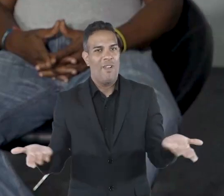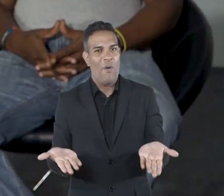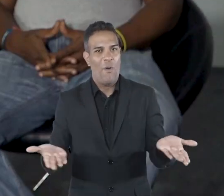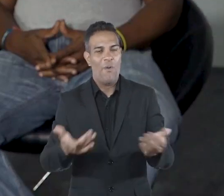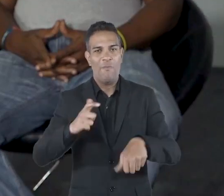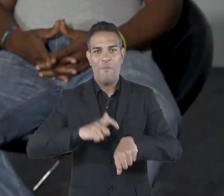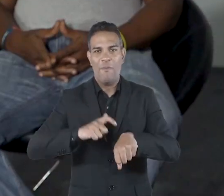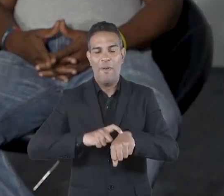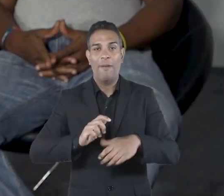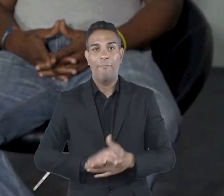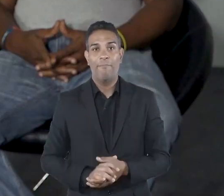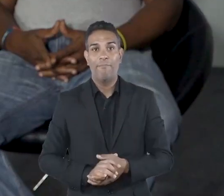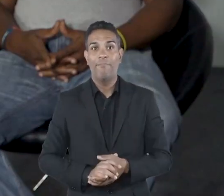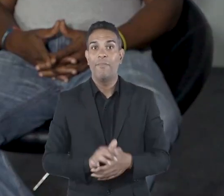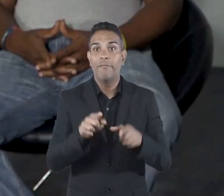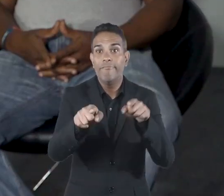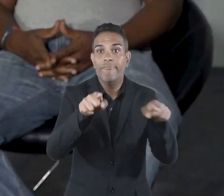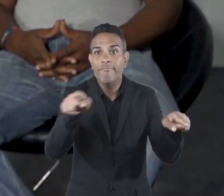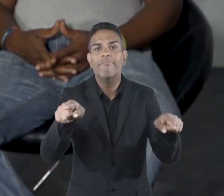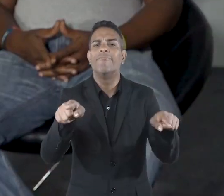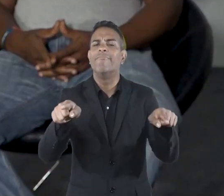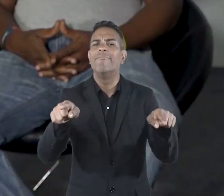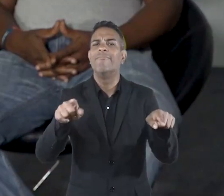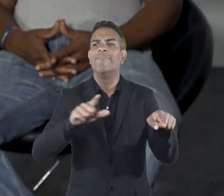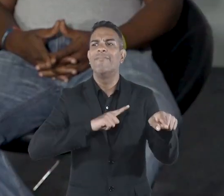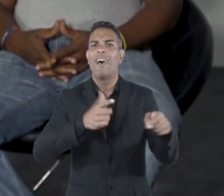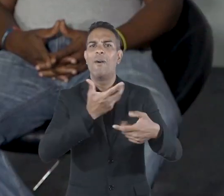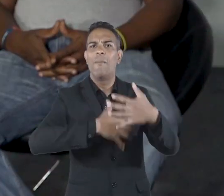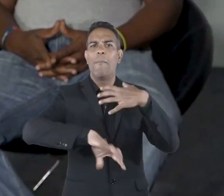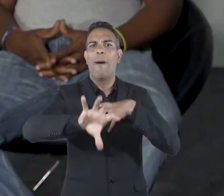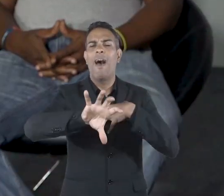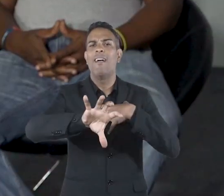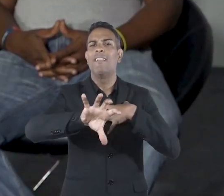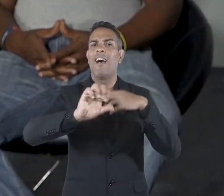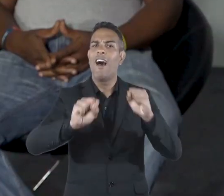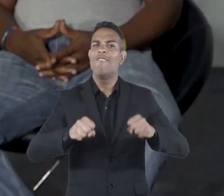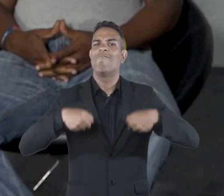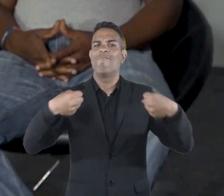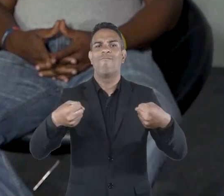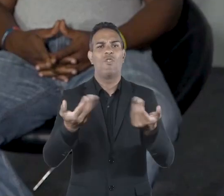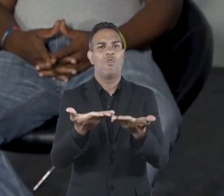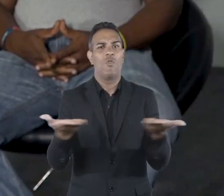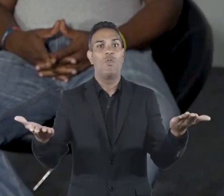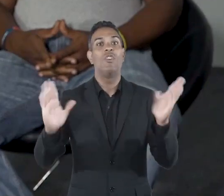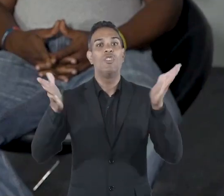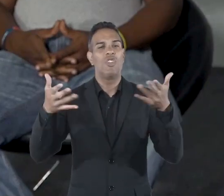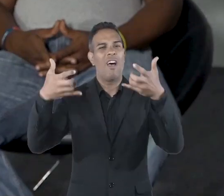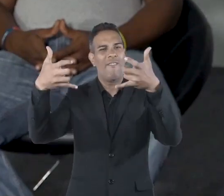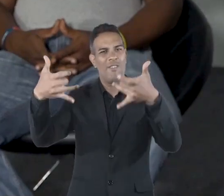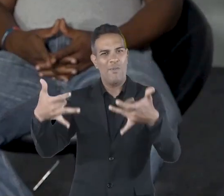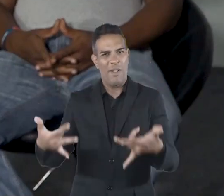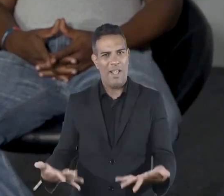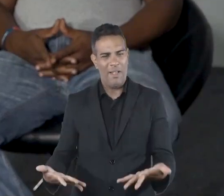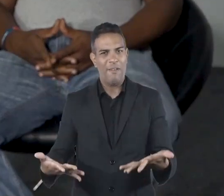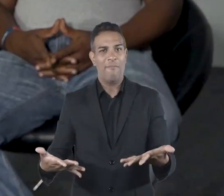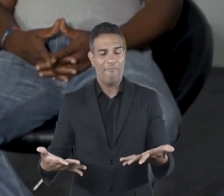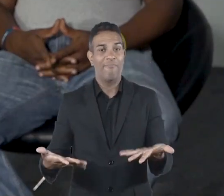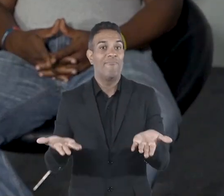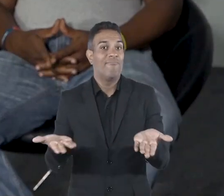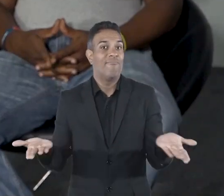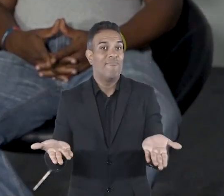está fazendo hoje aqui, para que crie essa empatia e empodere. Como foi